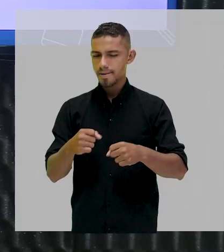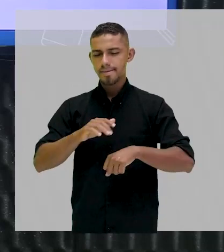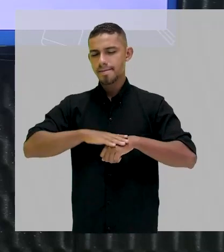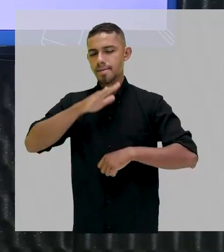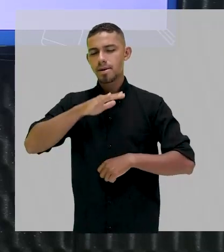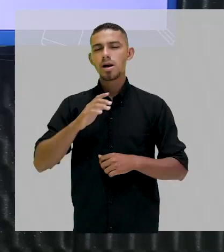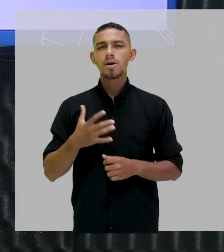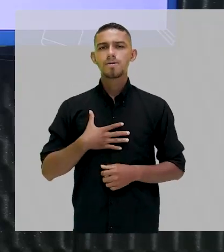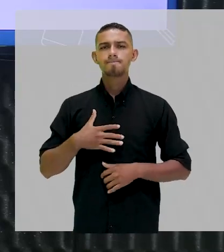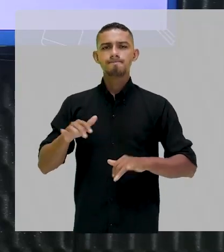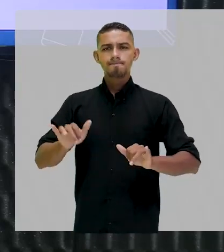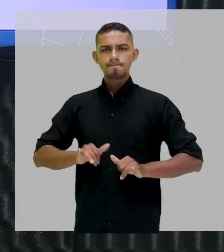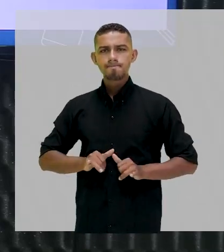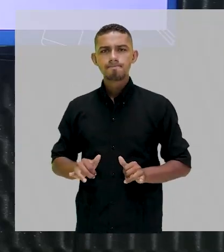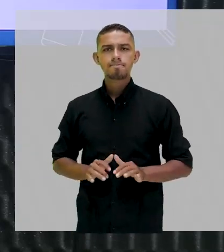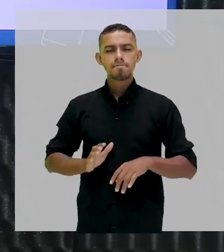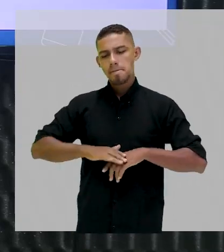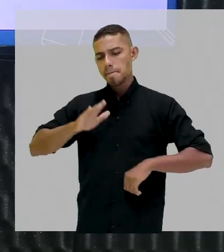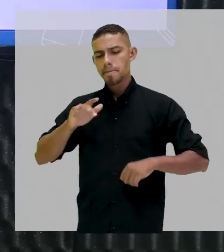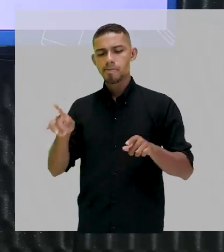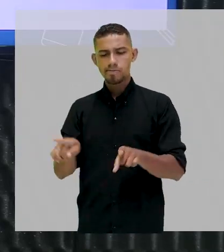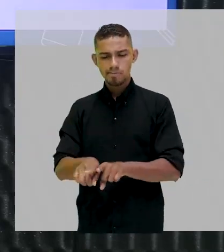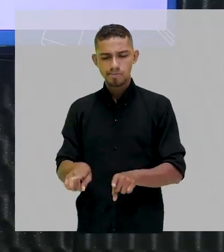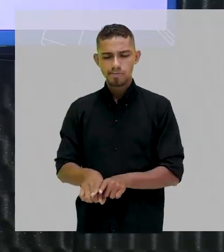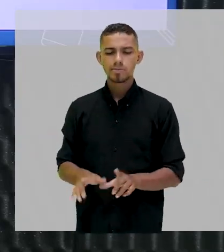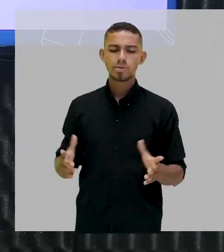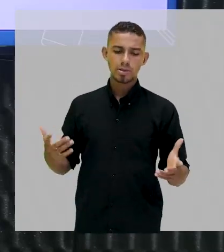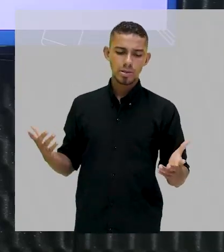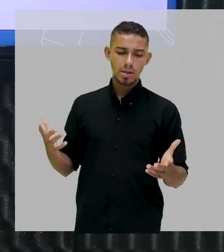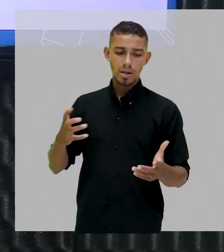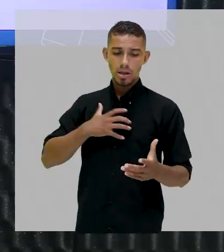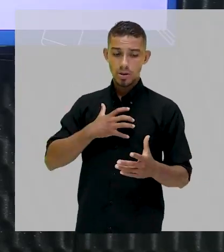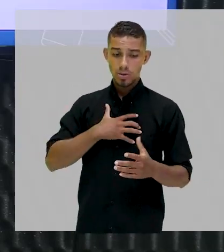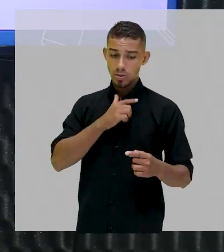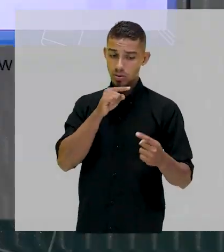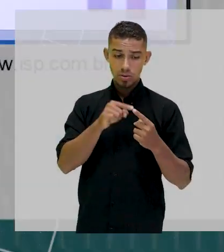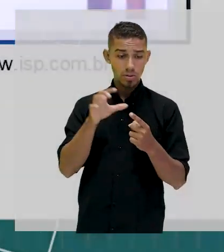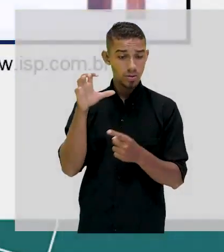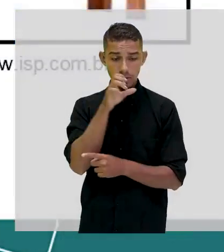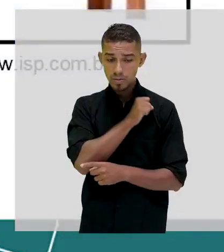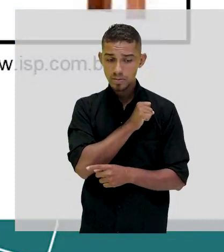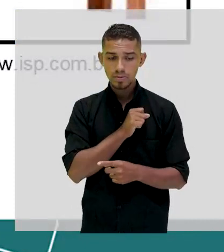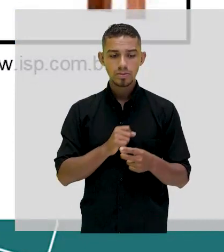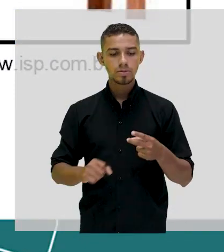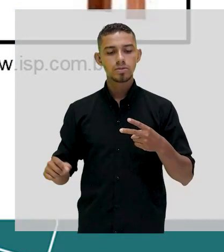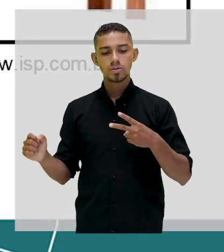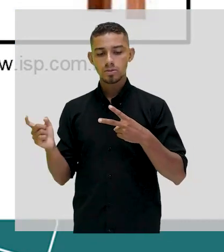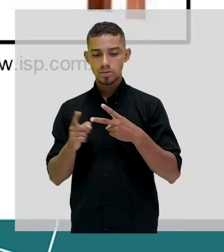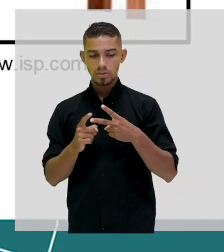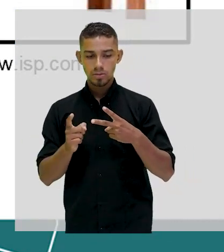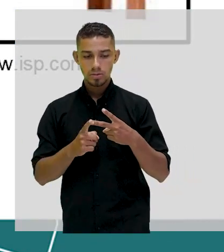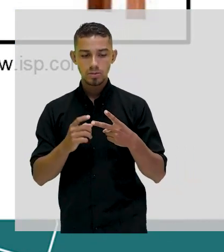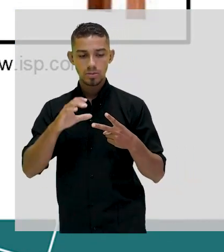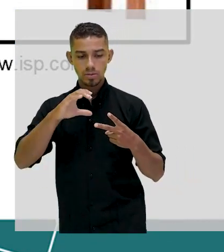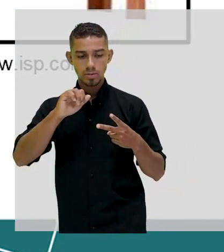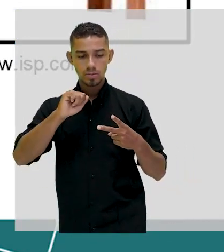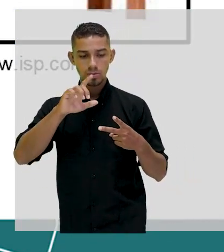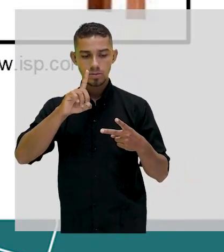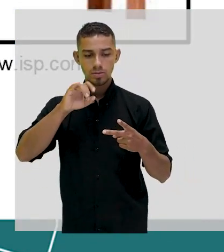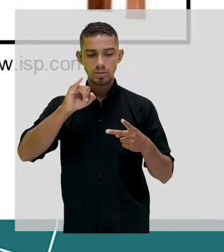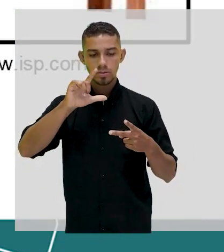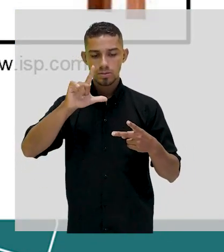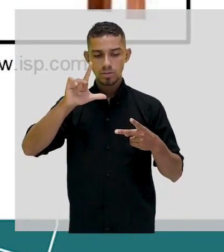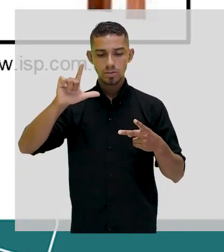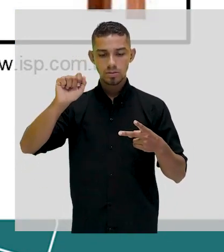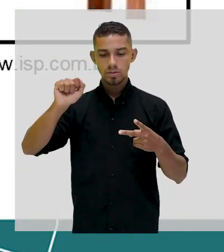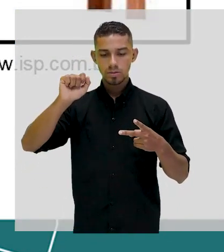ele sofra mais uma vez aquelas adaptações agudas. Aí os aparelhos, nós temos o Cadillac,